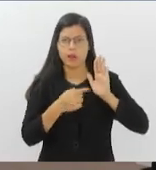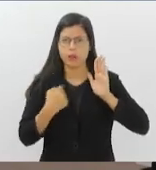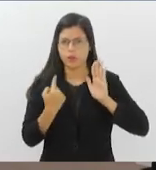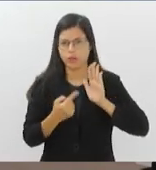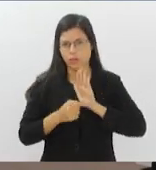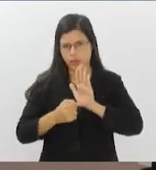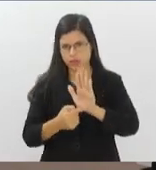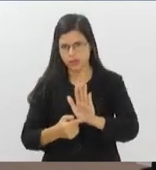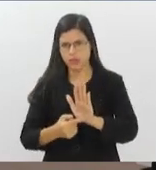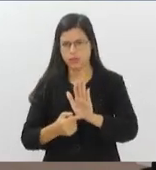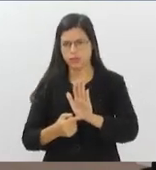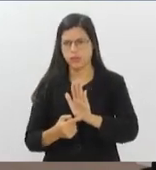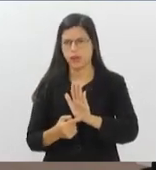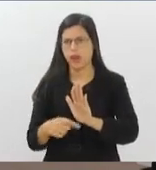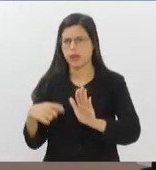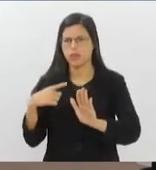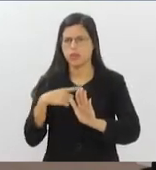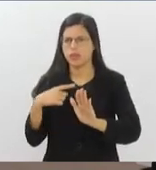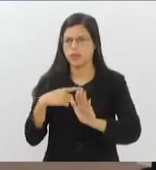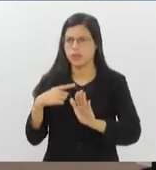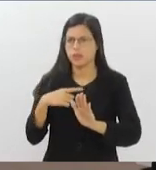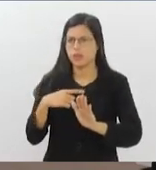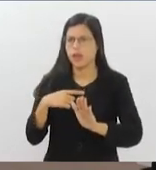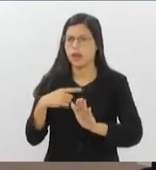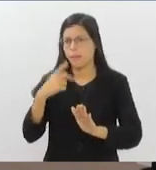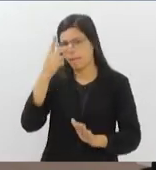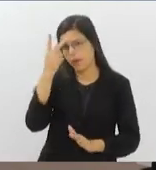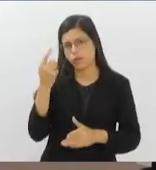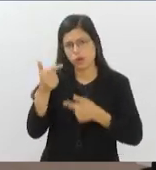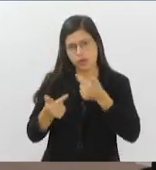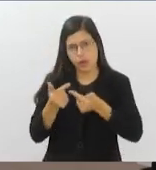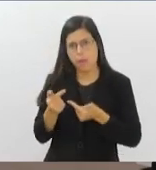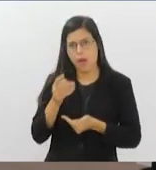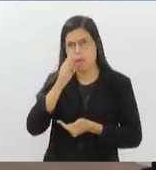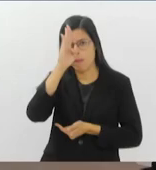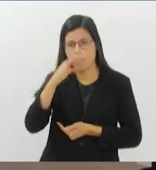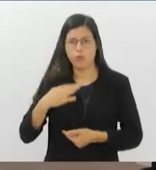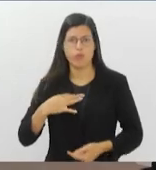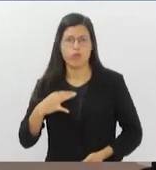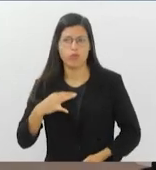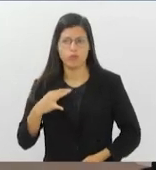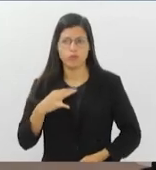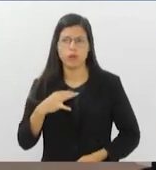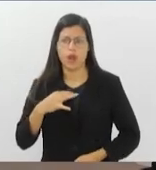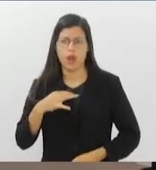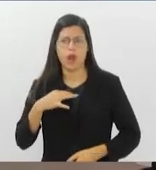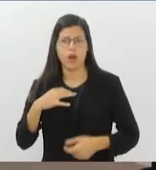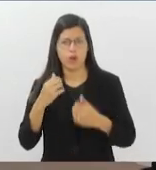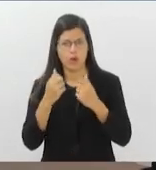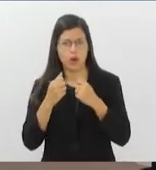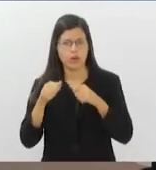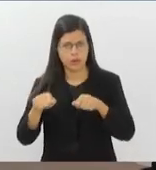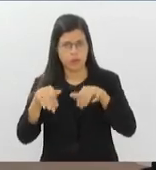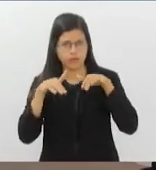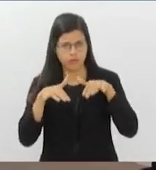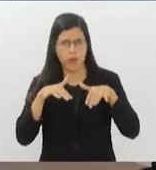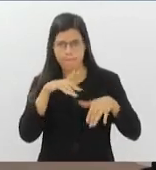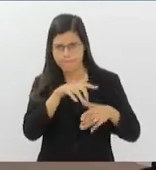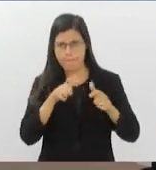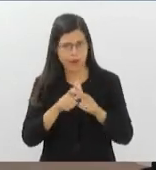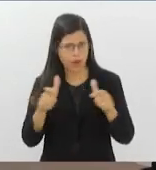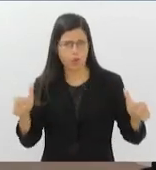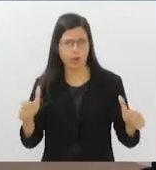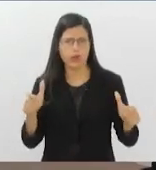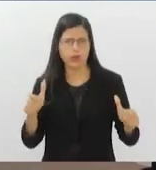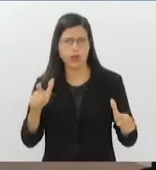apresentamos. Nós temos muitos brigadistas voluntários. A maior parte desse auditório são de voluntários, não recebem nada.